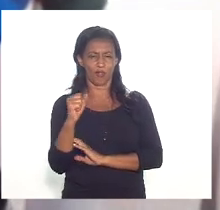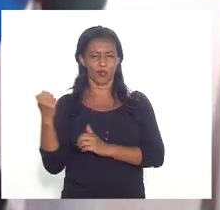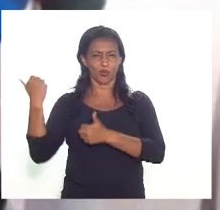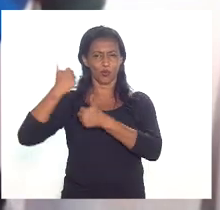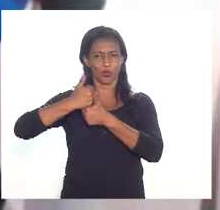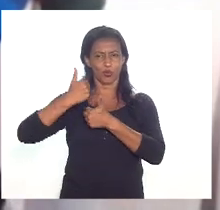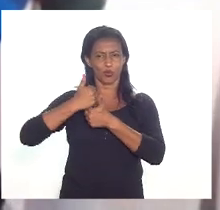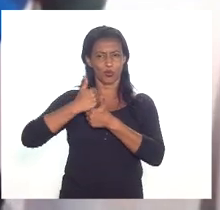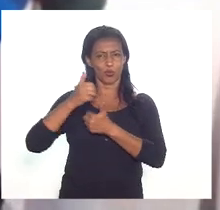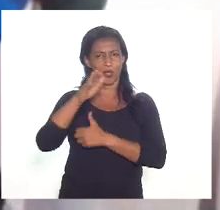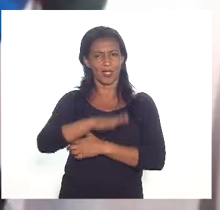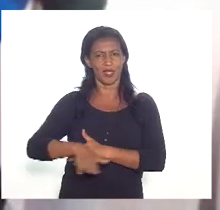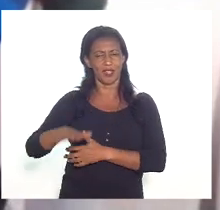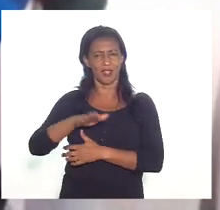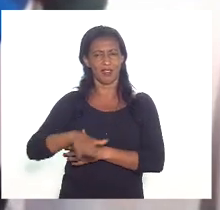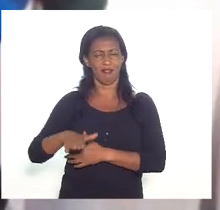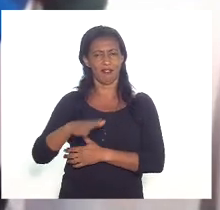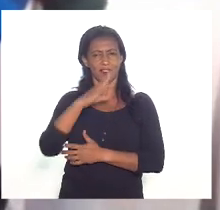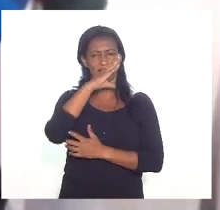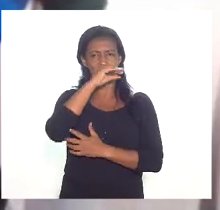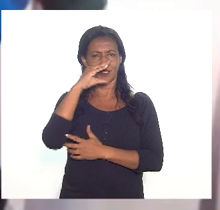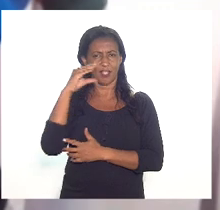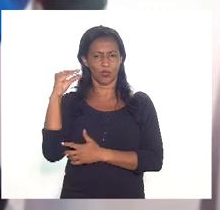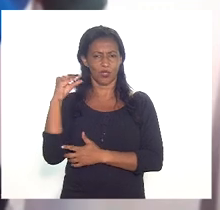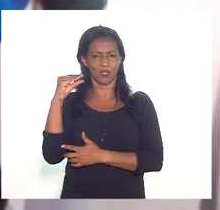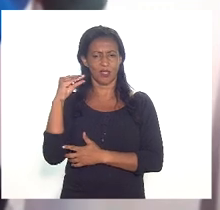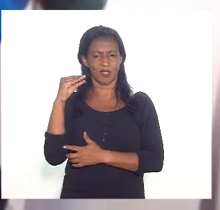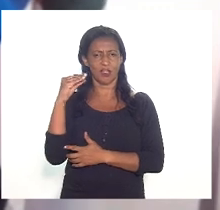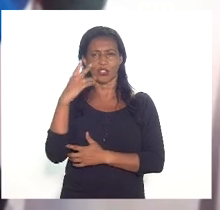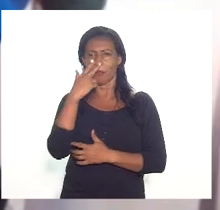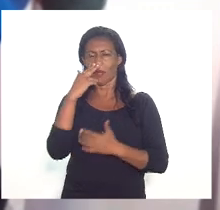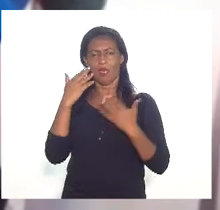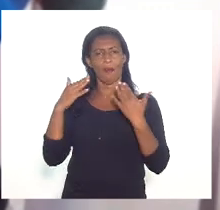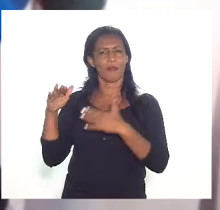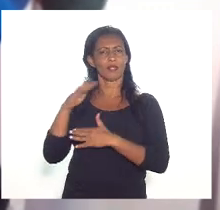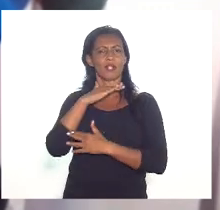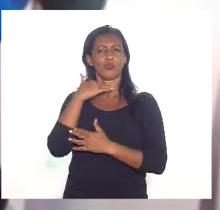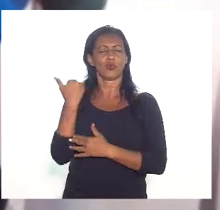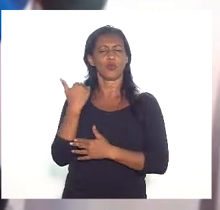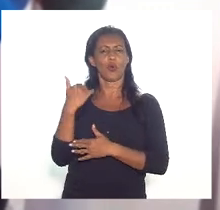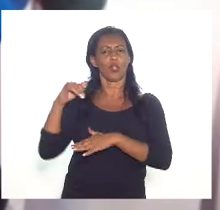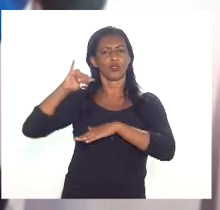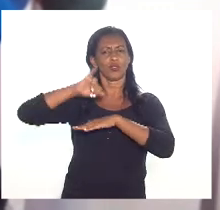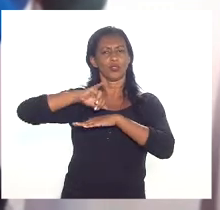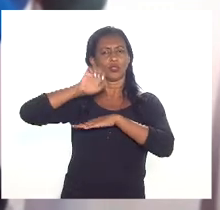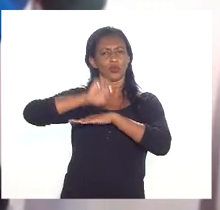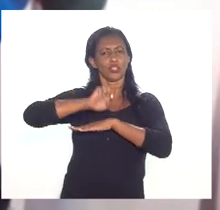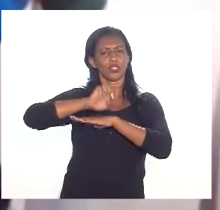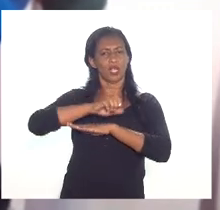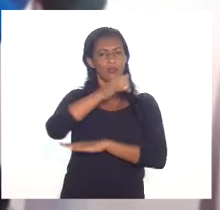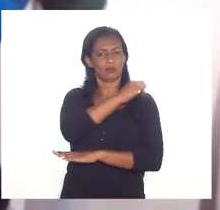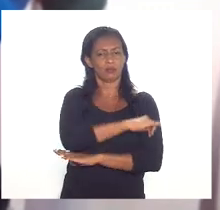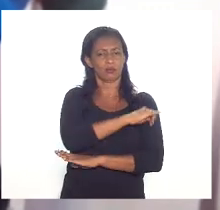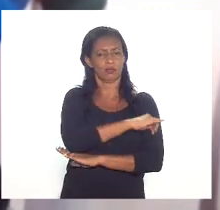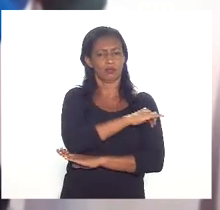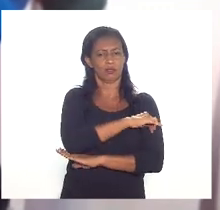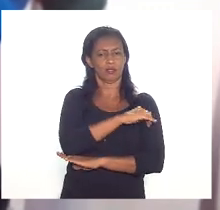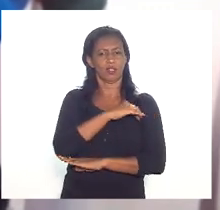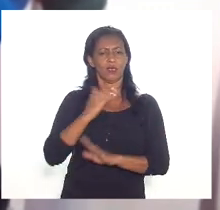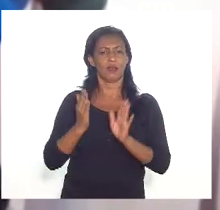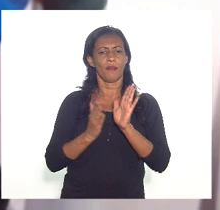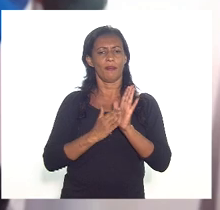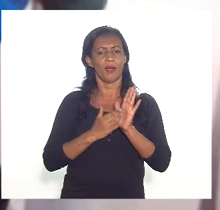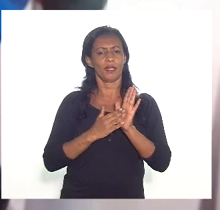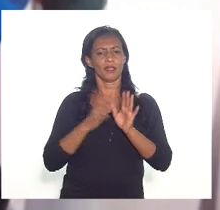proteção crianças e adolescentes ameaçados de morte no estado do Rio de Janeiro e dá outras providências. Parecer da Comissão de